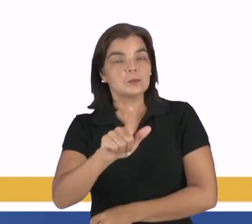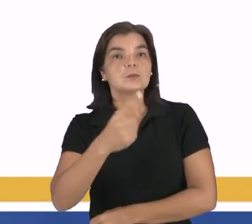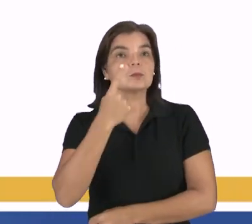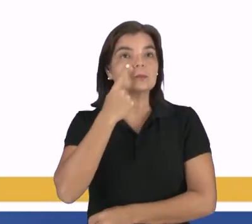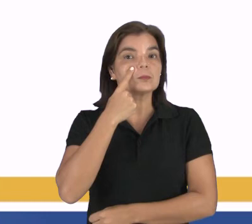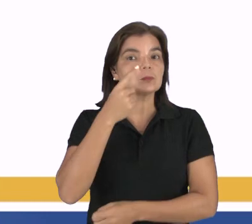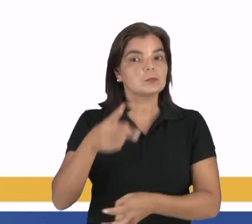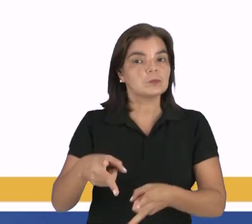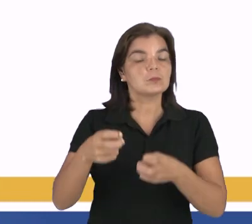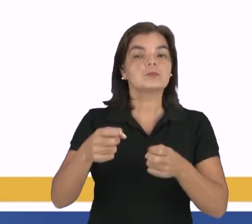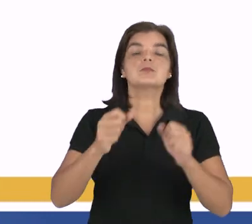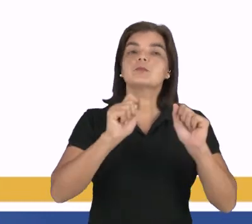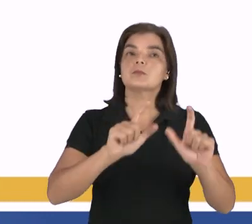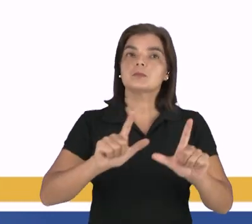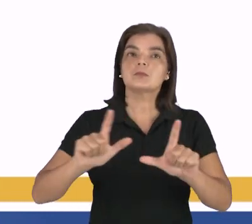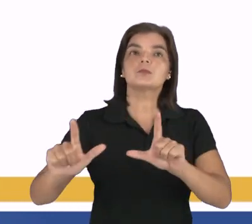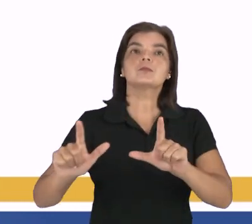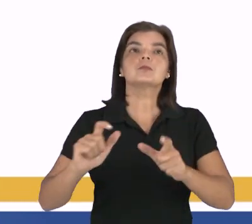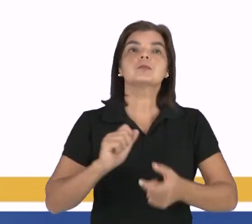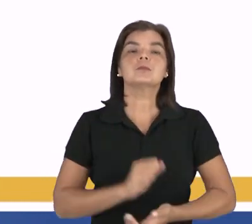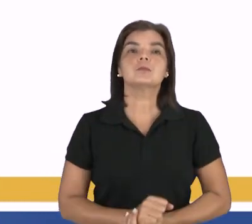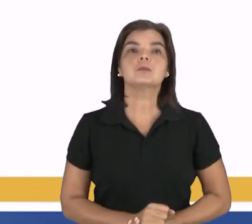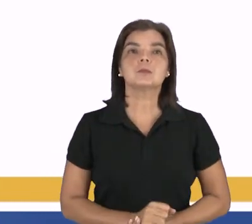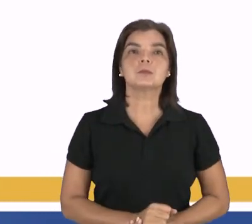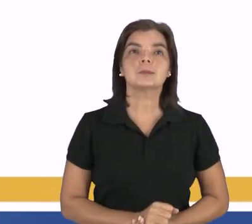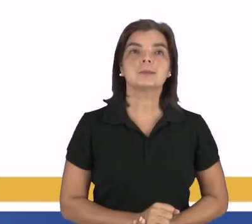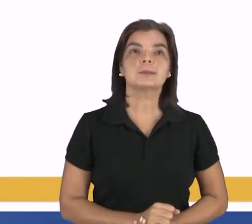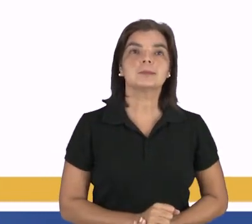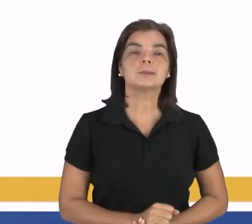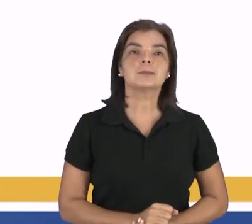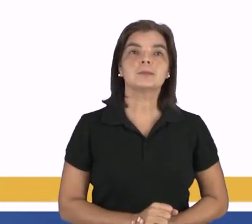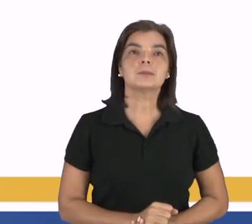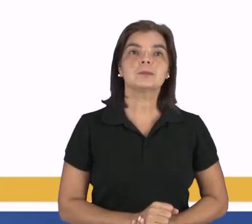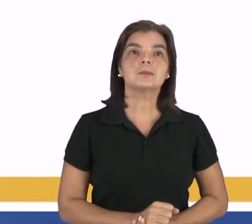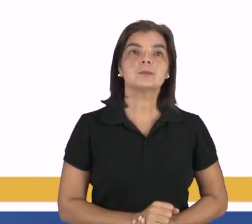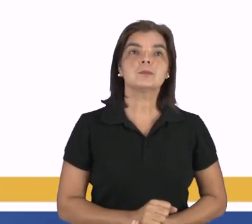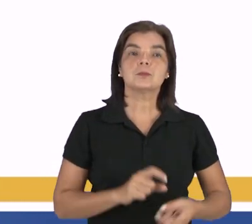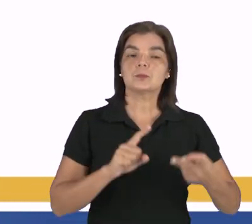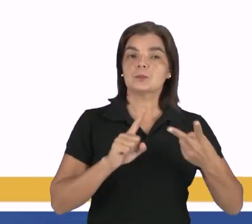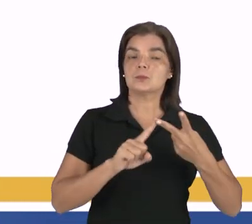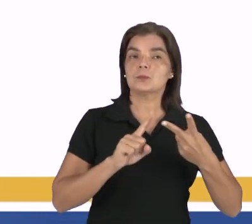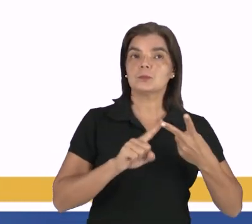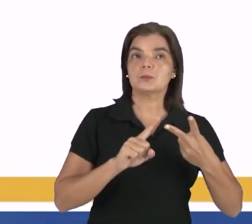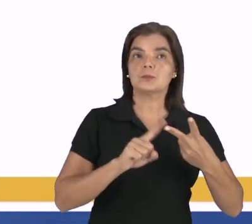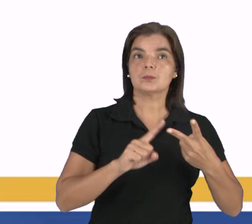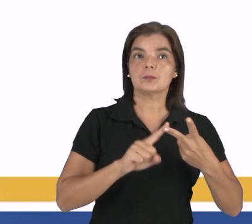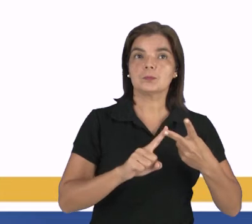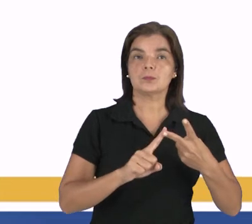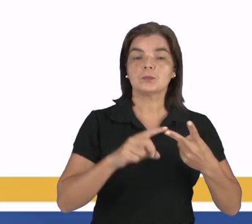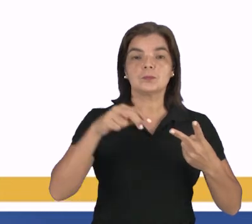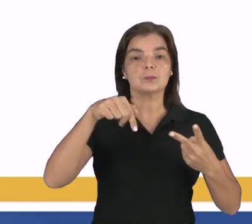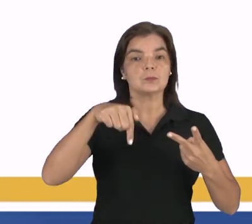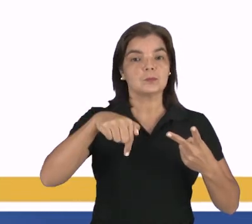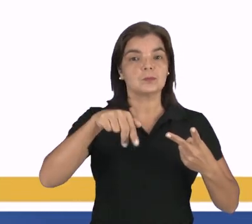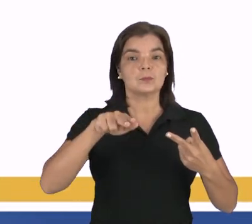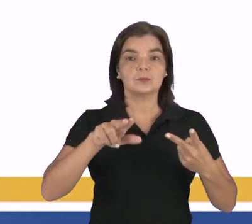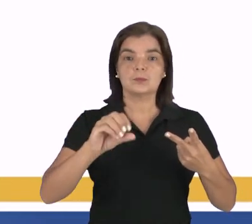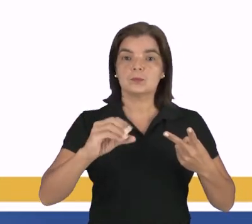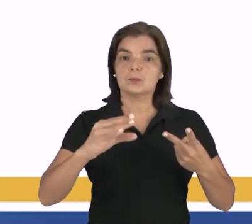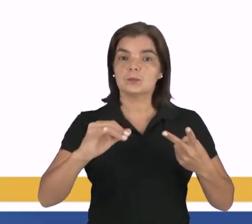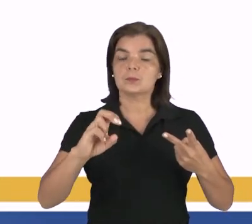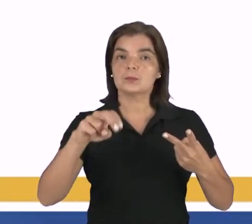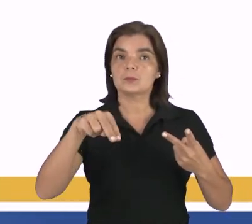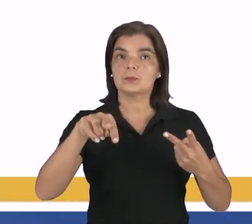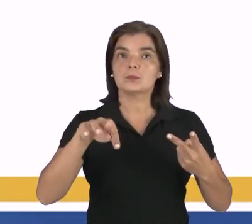conforme vocês percebem aí na nomenclatura na telinha. O segundo é o logaritmo de um quociente,